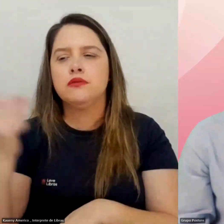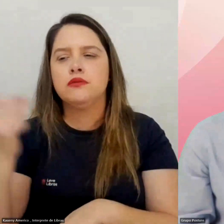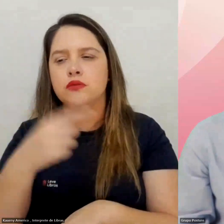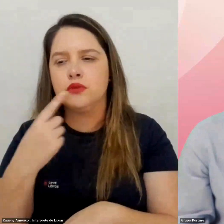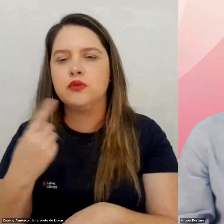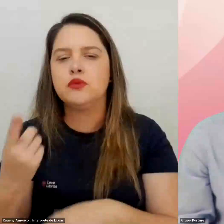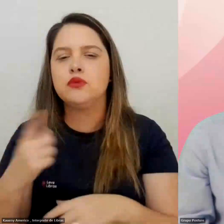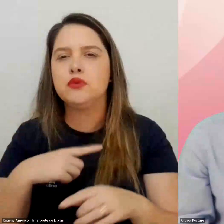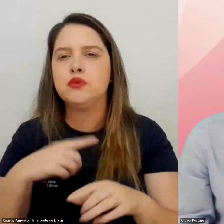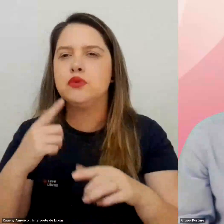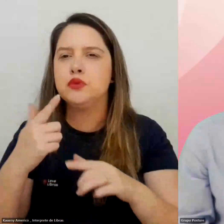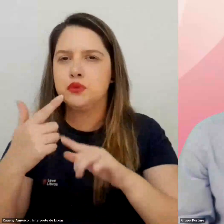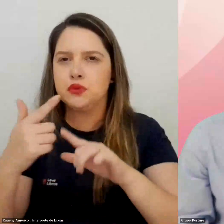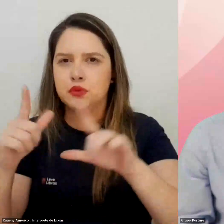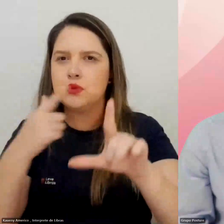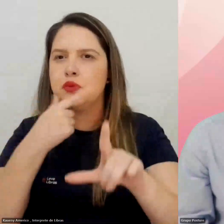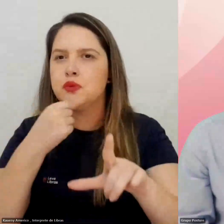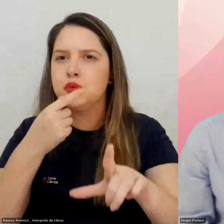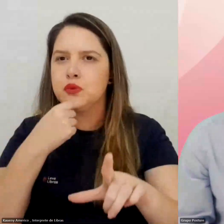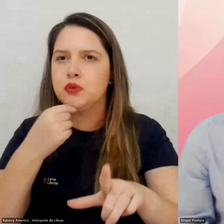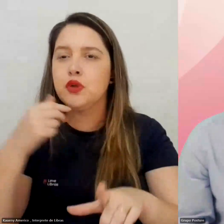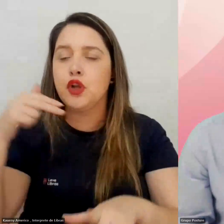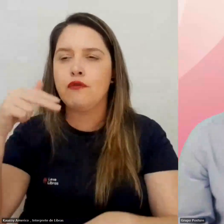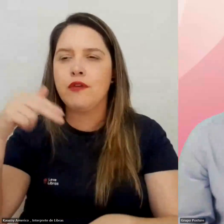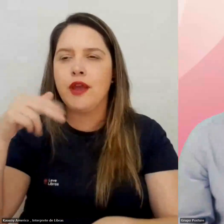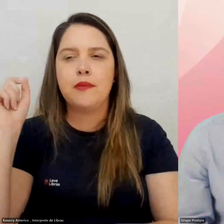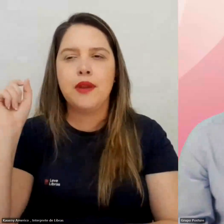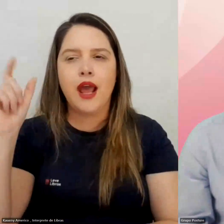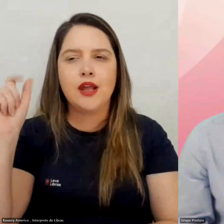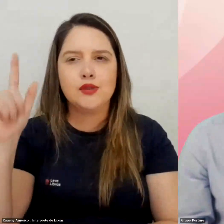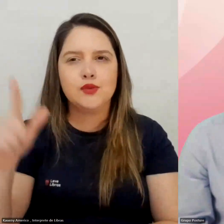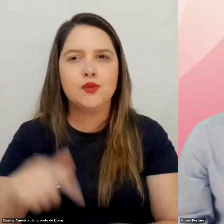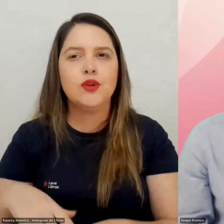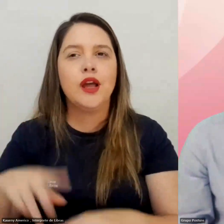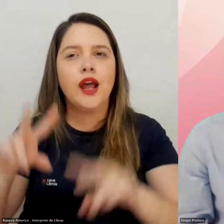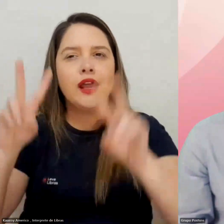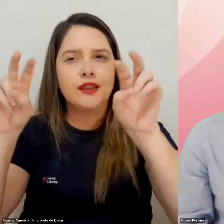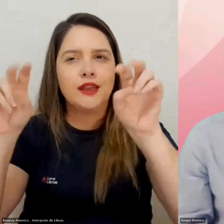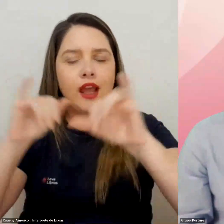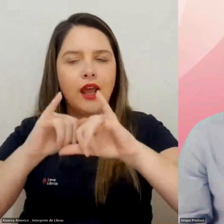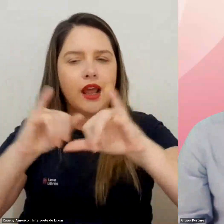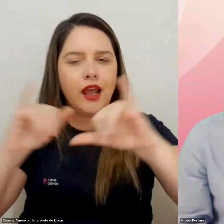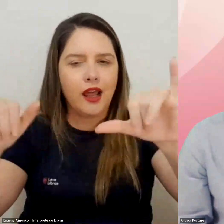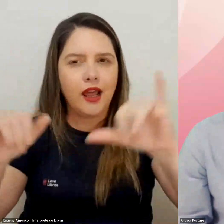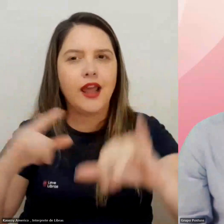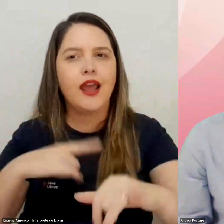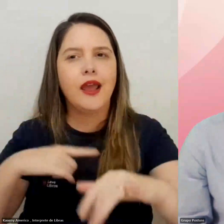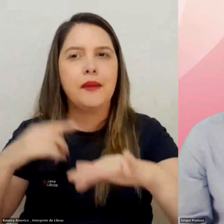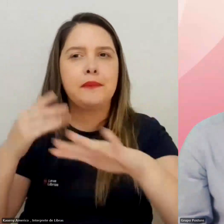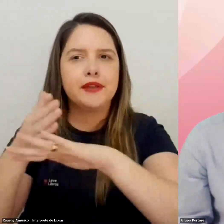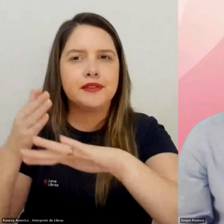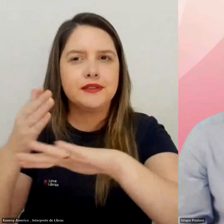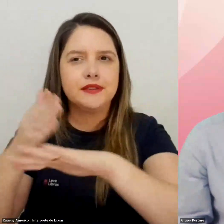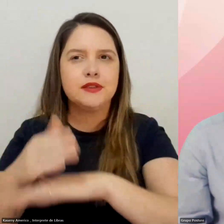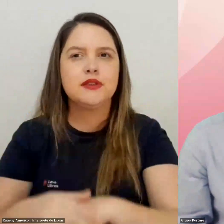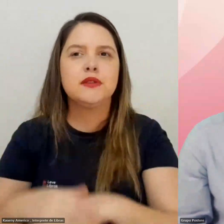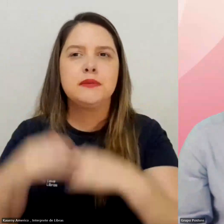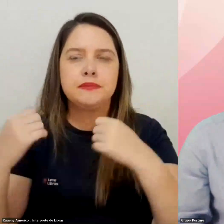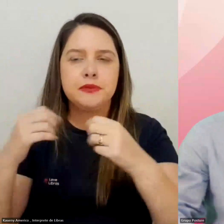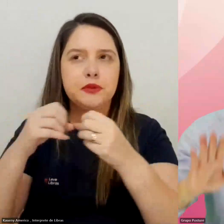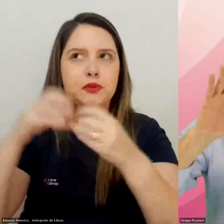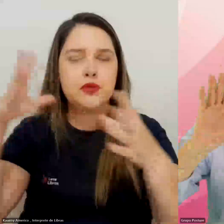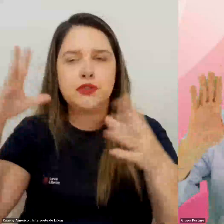né? Novembro Azul. Então fiquem atentos aí aos comunicados e peço que participem também e nos prestigiem. Um